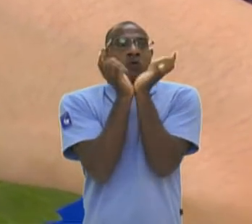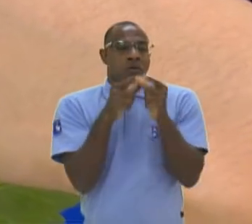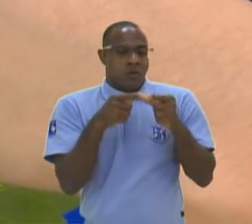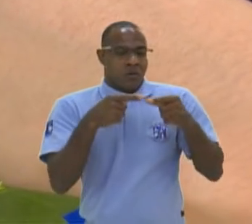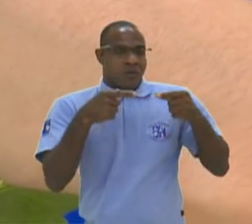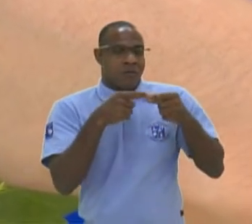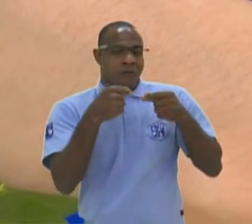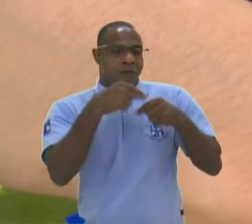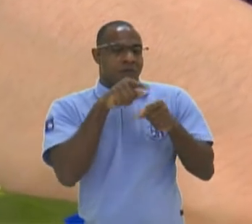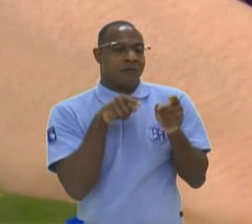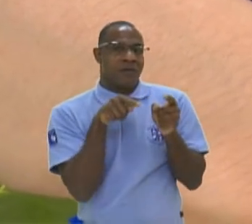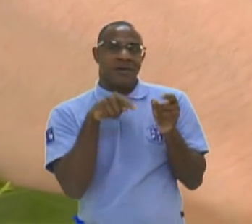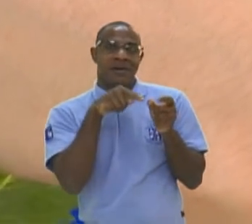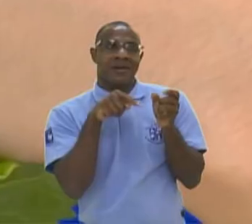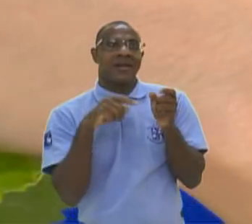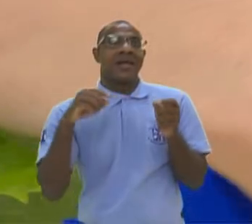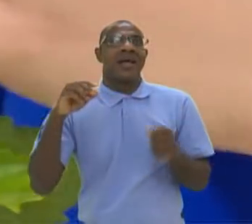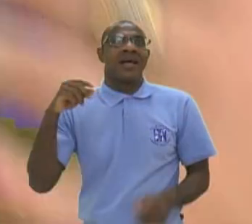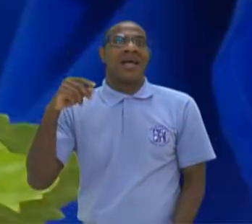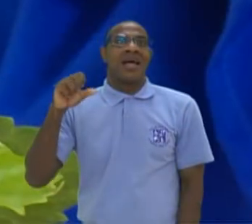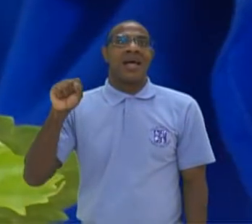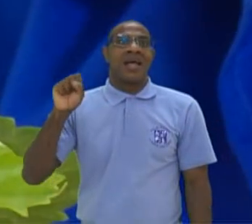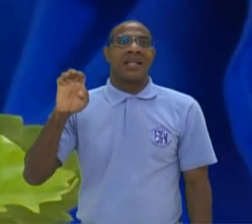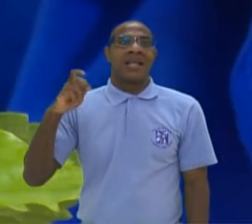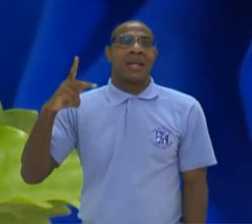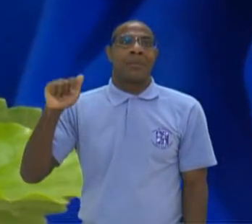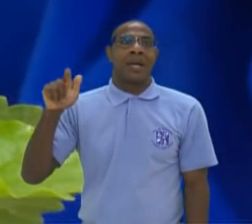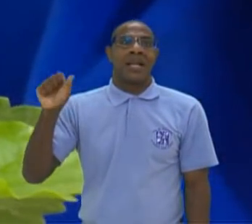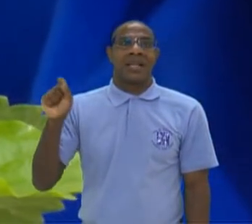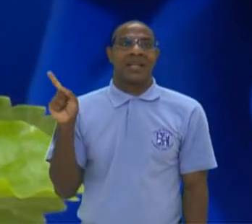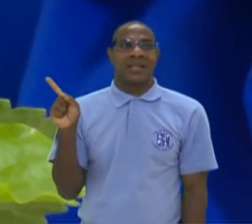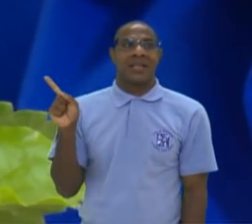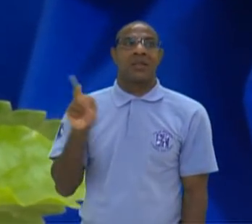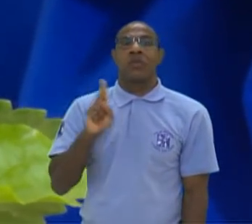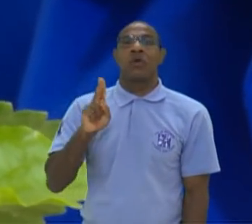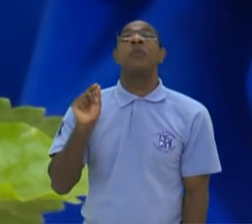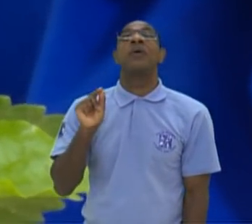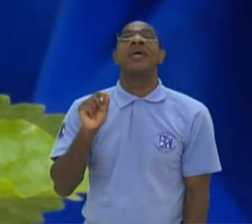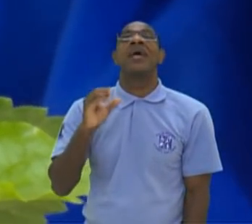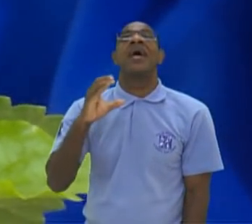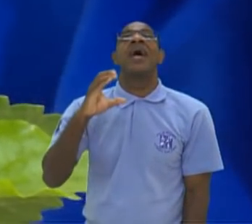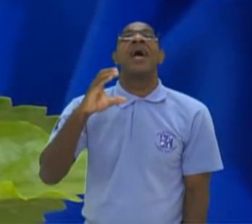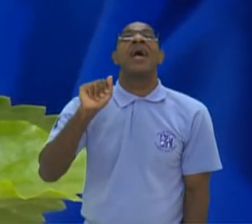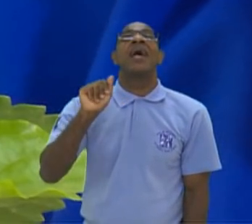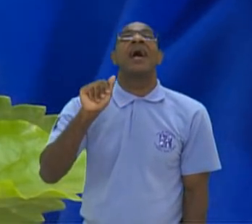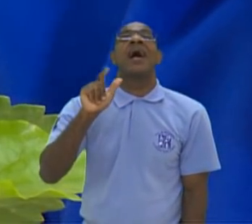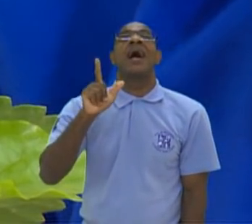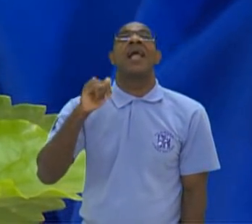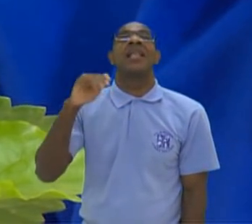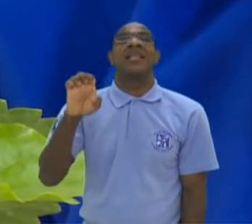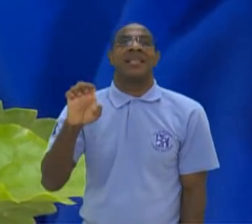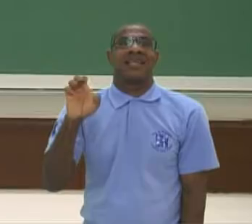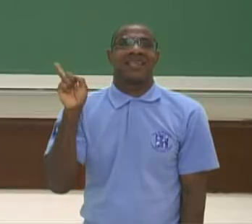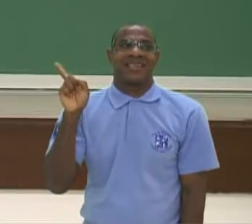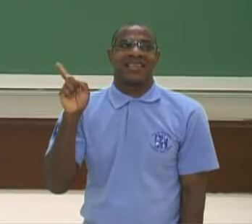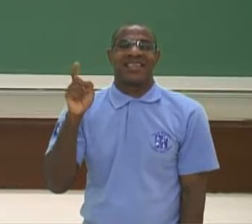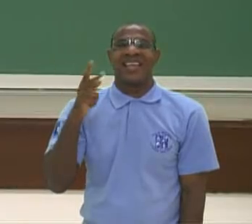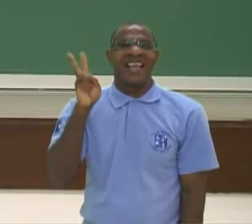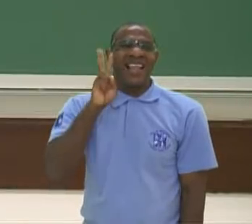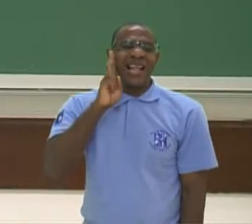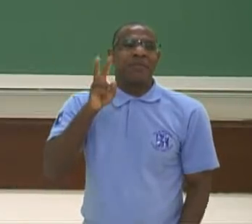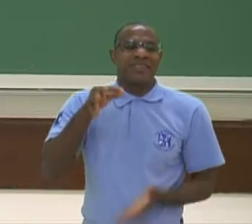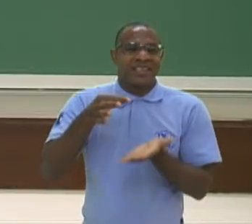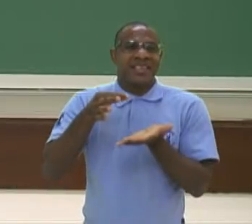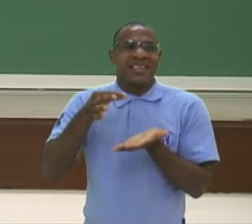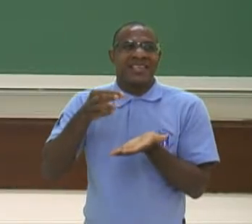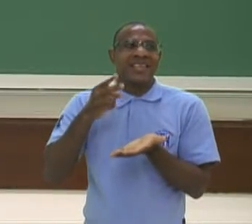de todas as sépalas a gente vai chamar de cálice. Então lembra de taça, copinho,